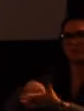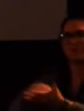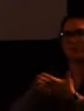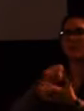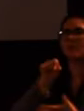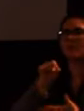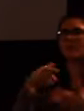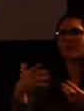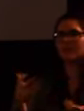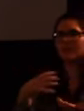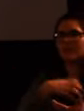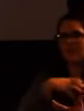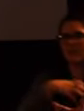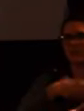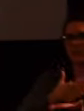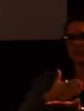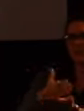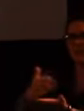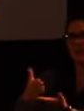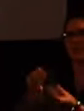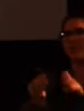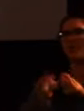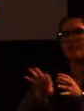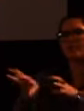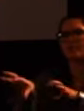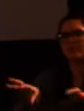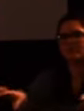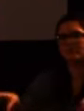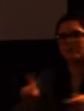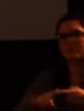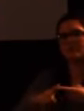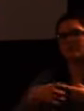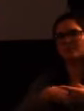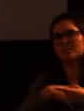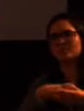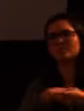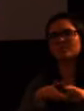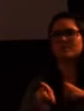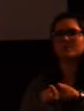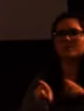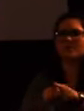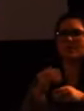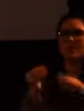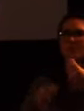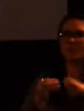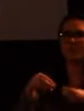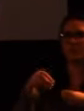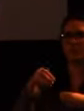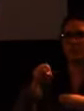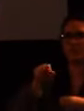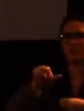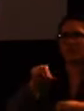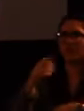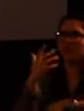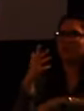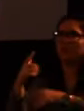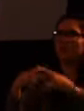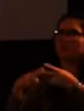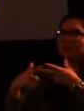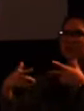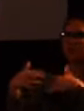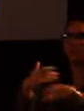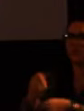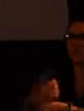essas modalidades de parcelamento do solo da cidade e modelos de também urbanização do solo, bem como